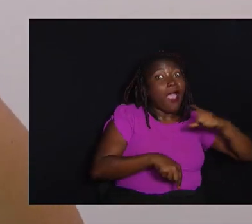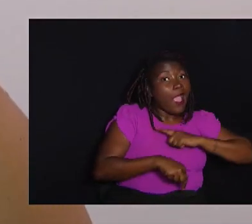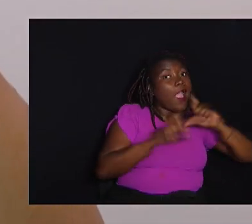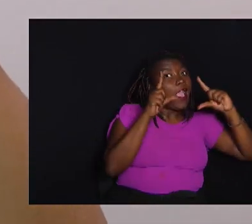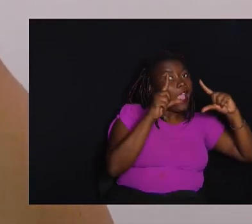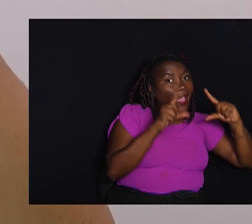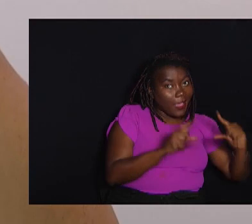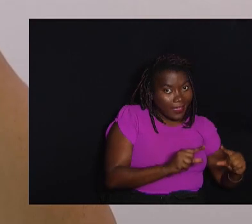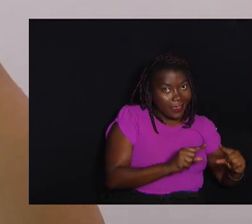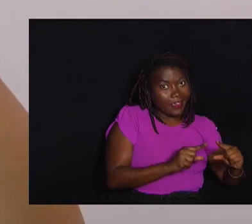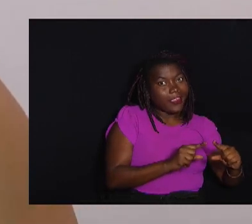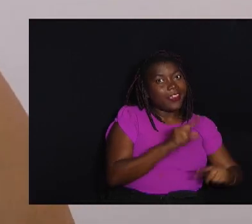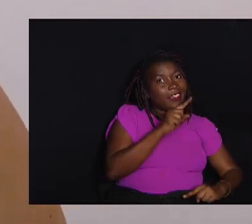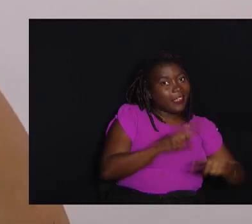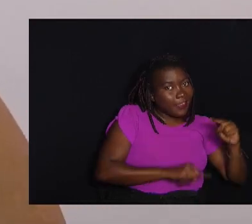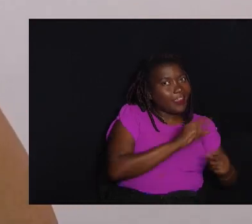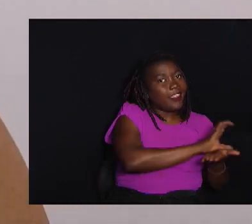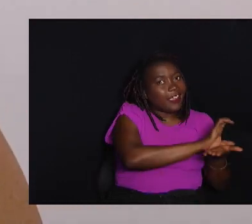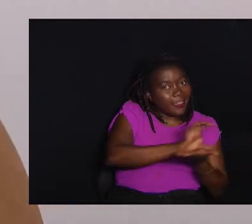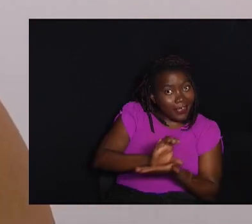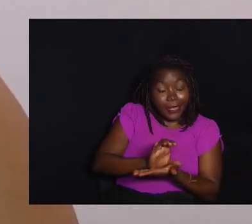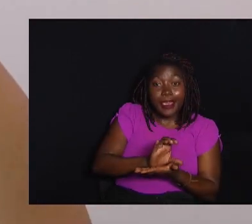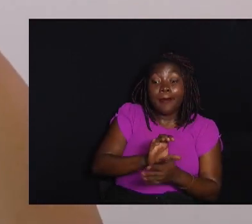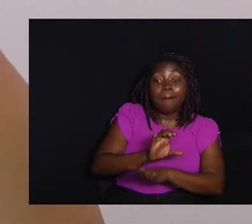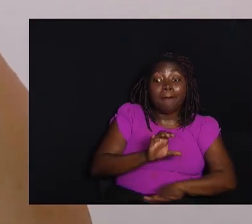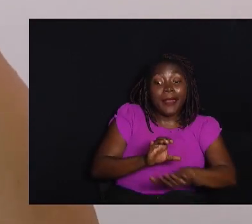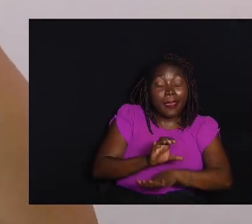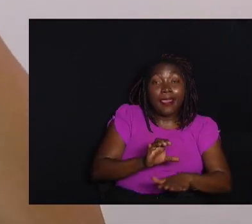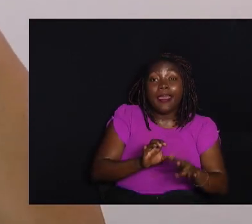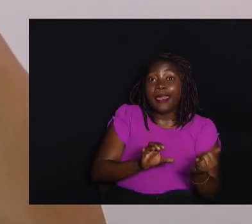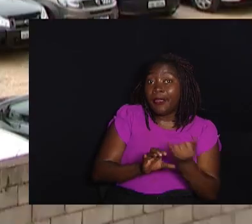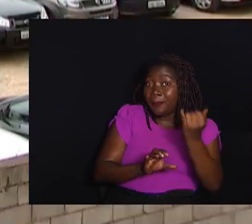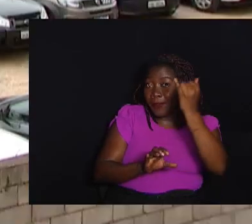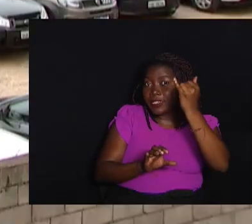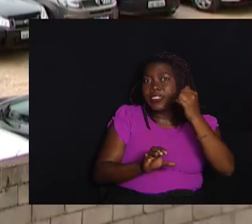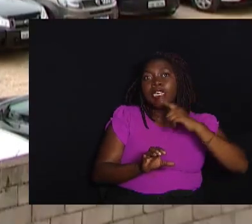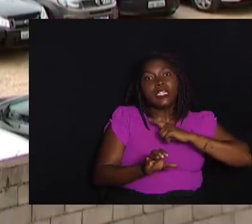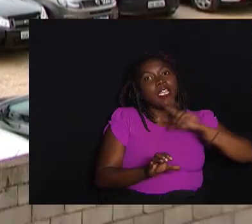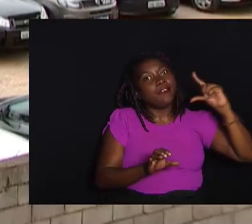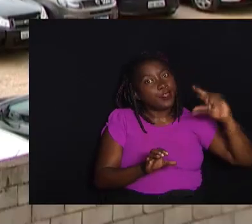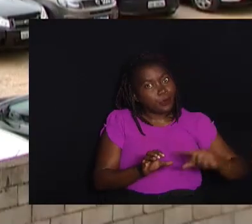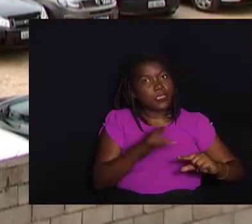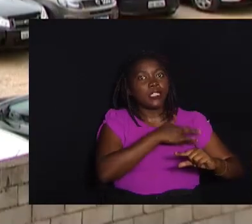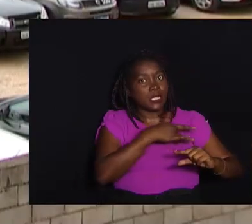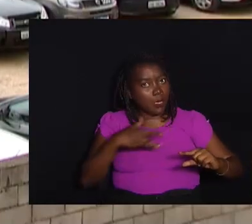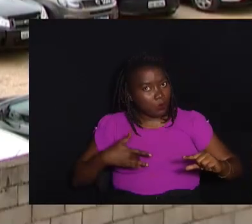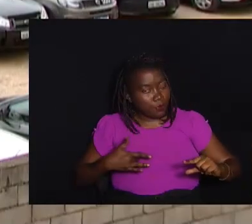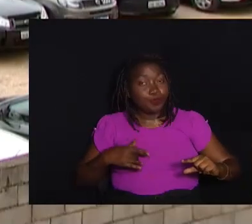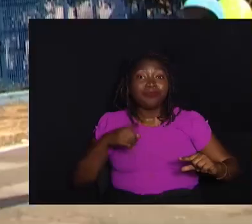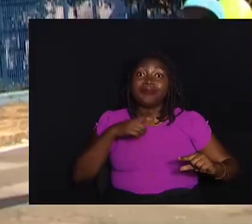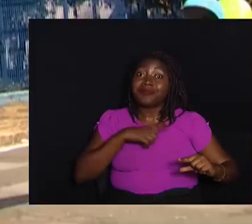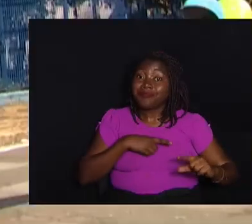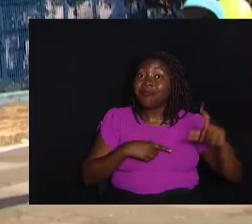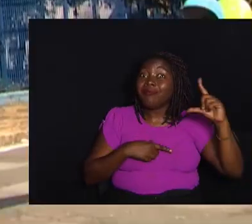redução de recursos para áreas muito importantes. Então, houve uma redução para a área da saúde, houve uma redução